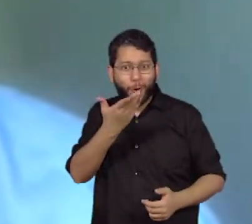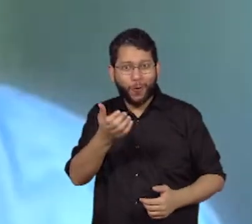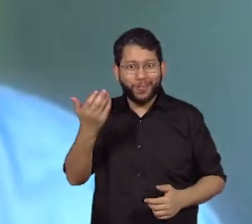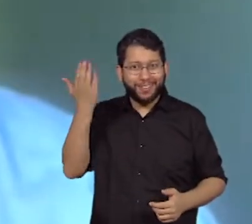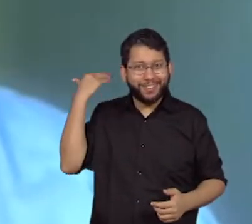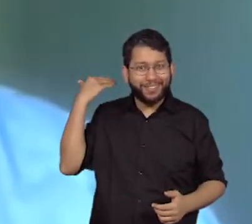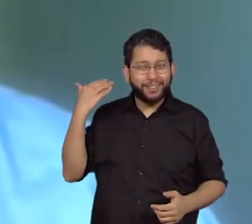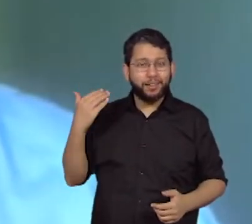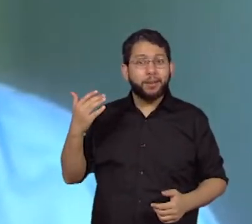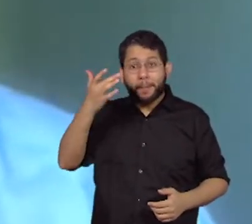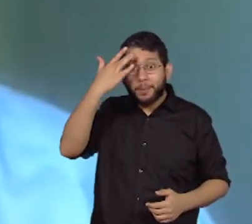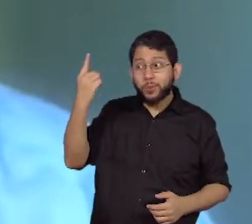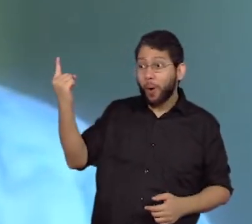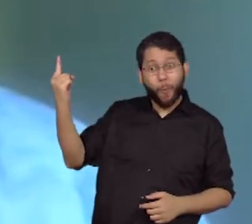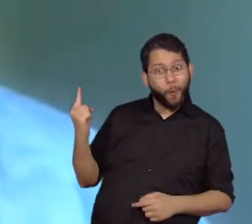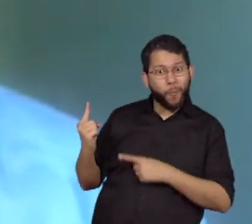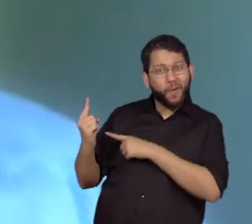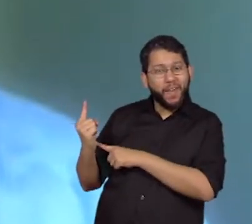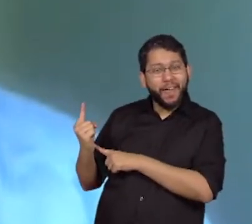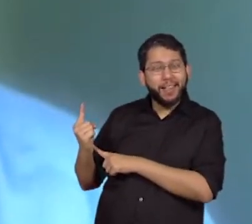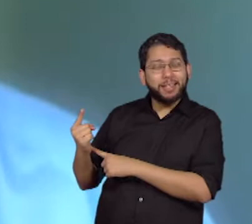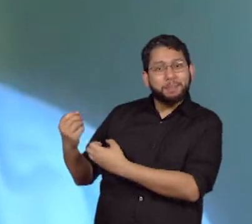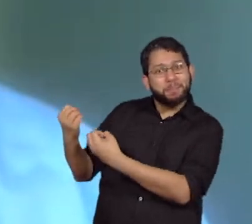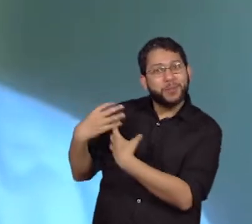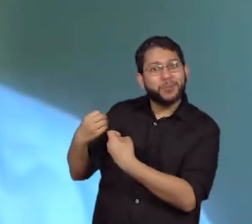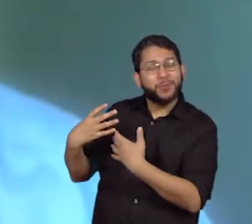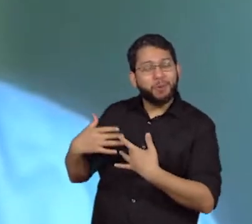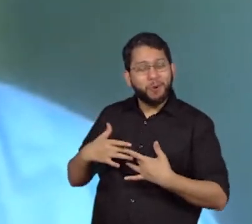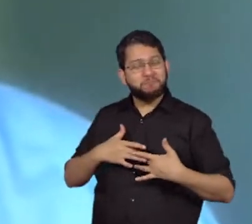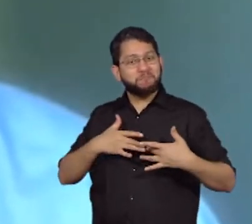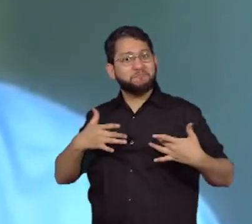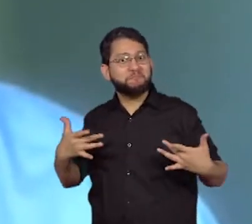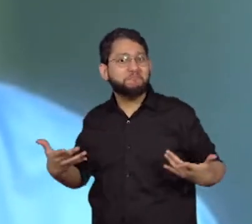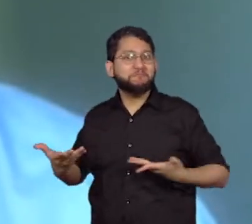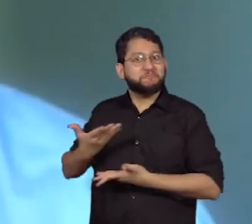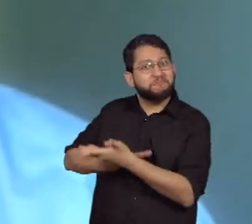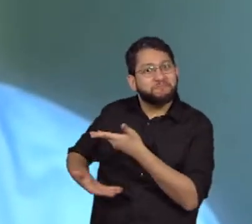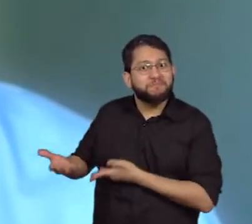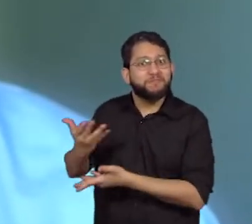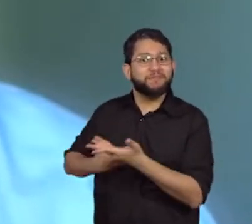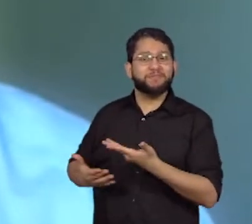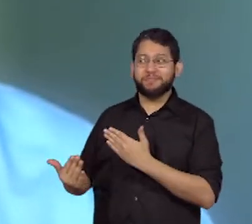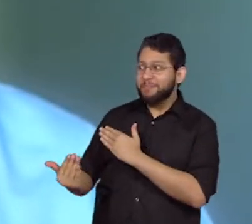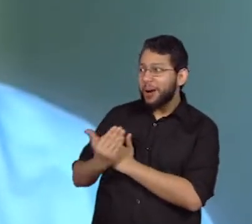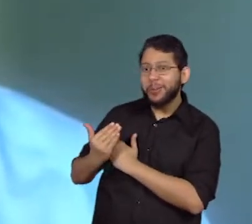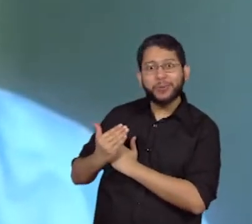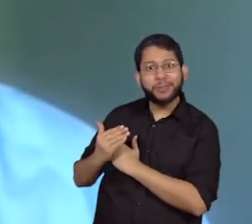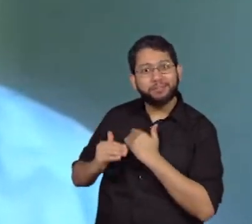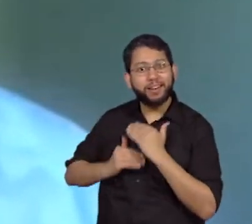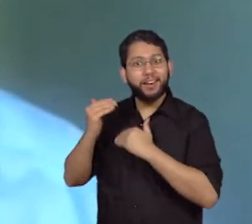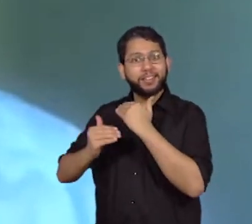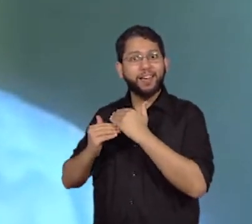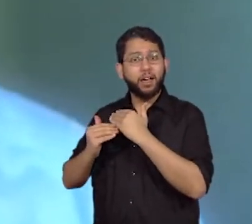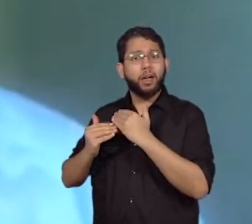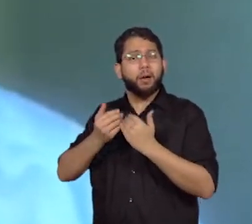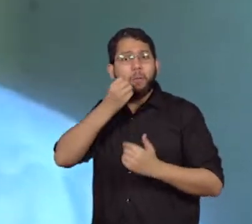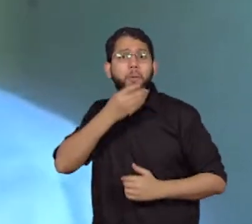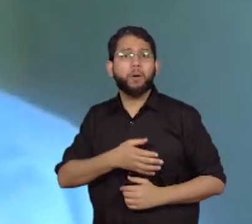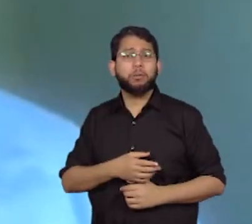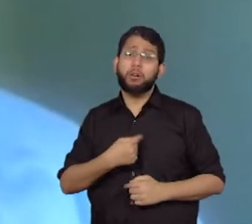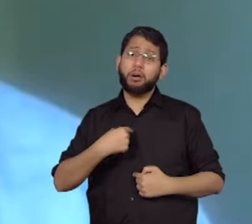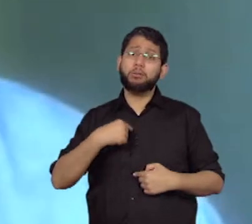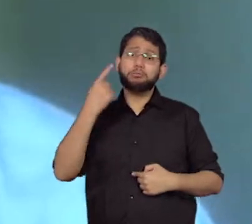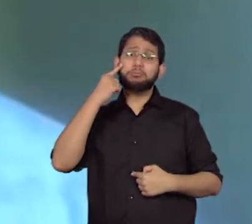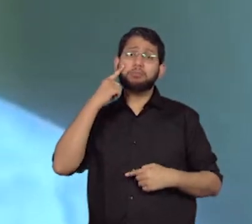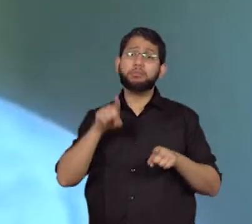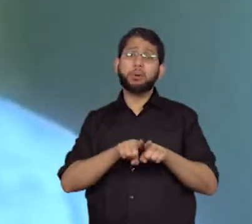a generosidade, né, você ajudar, tá aberto a ajudar o próximo e crescer junto, contribuir, vai te